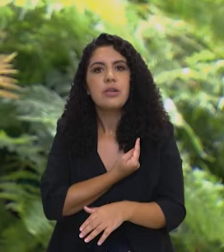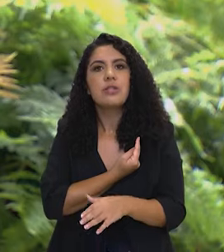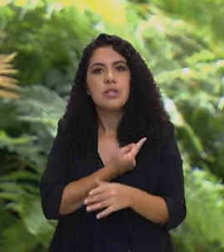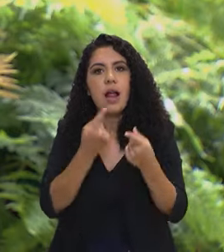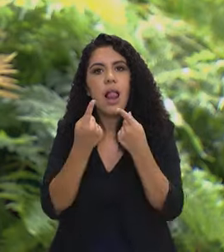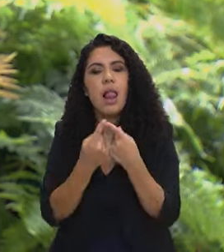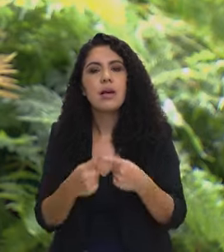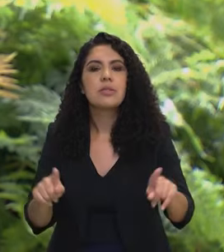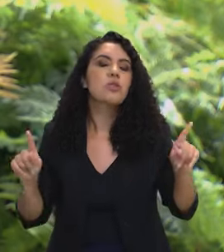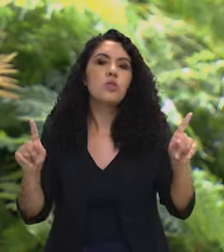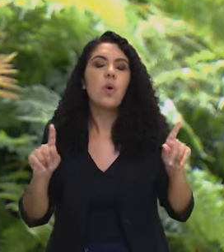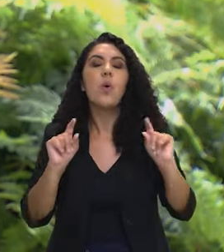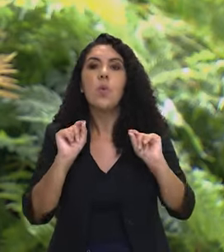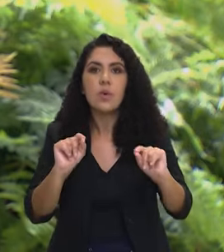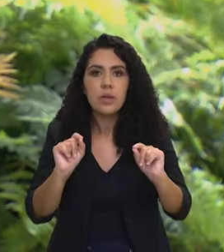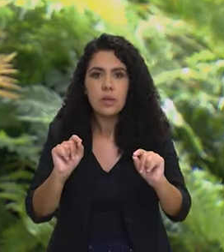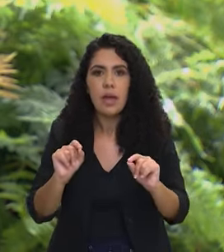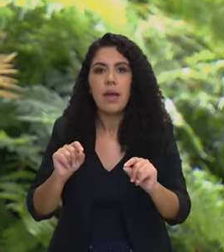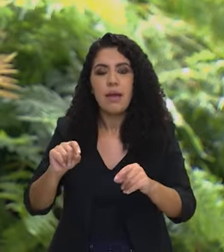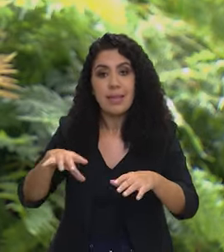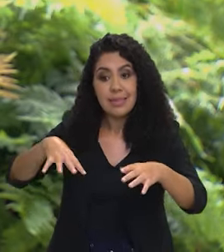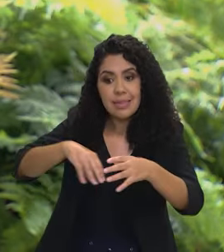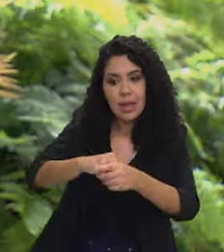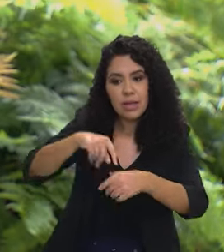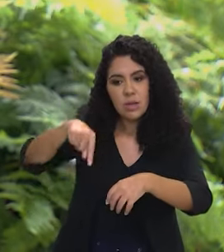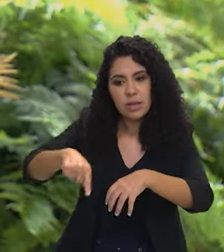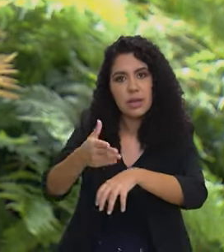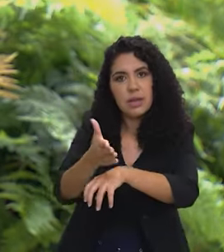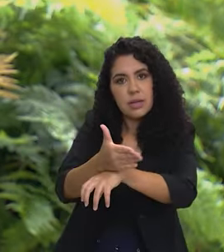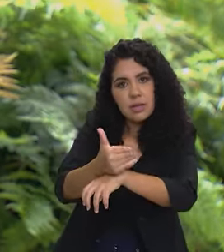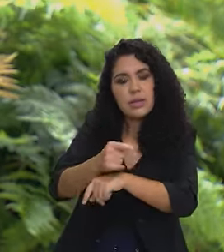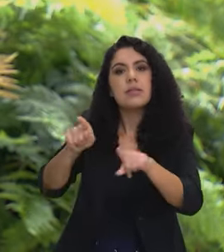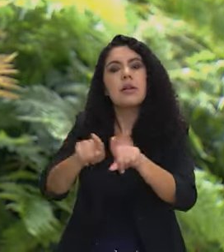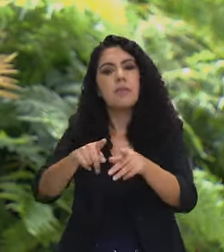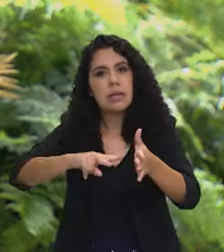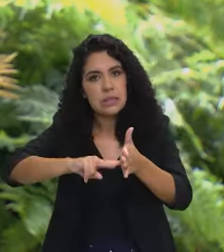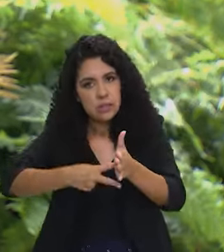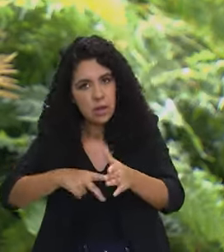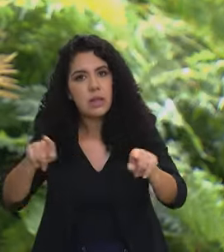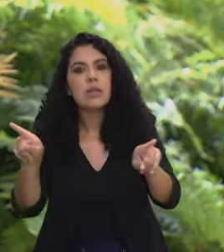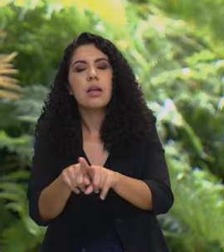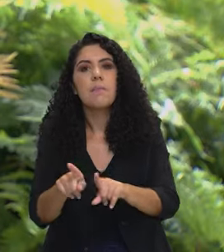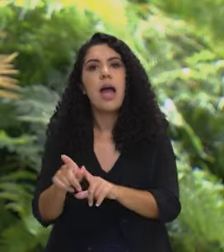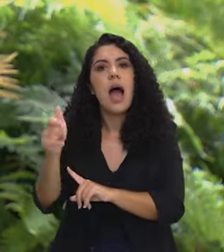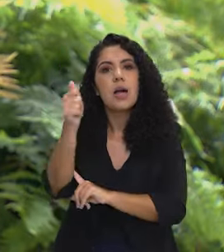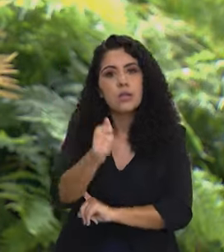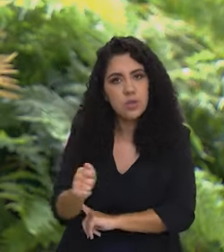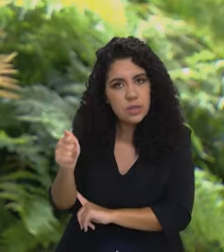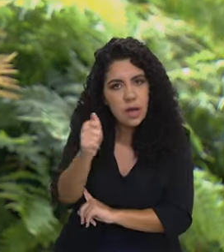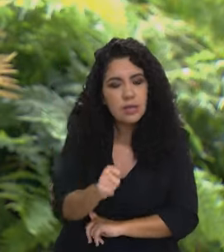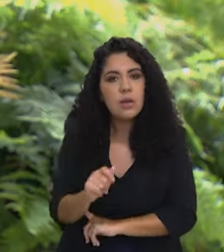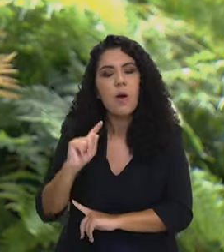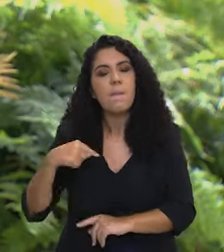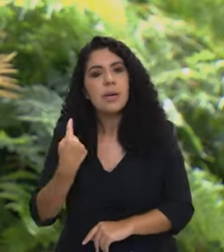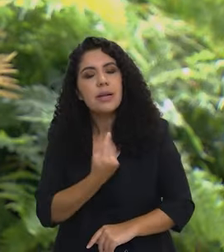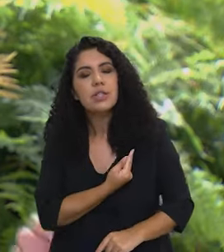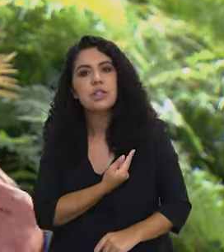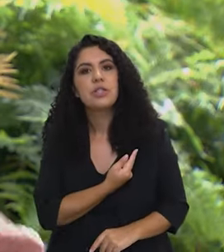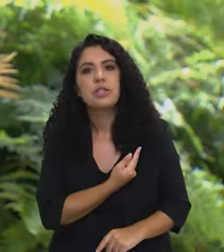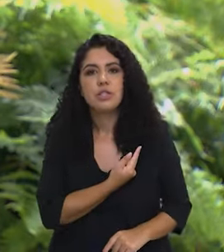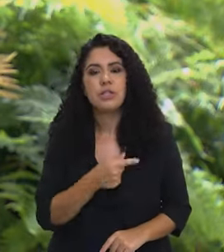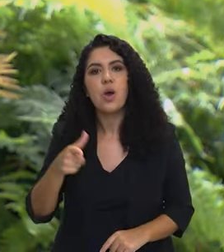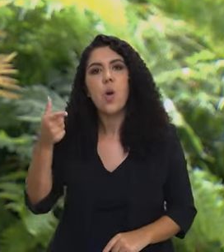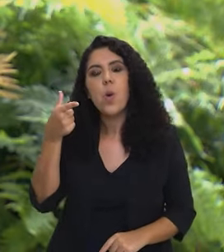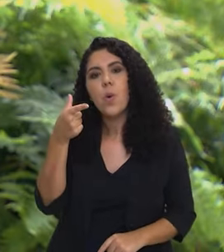consultas aqui internas, todas as áreas do Itamaraty, os sindicatos, as associações de classe, para a gente